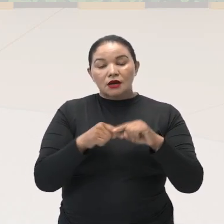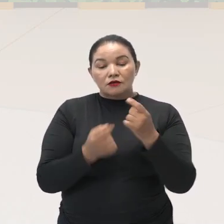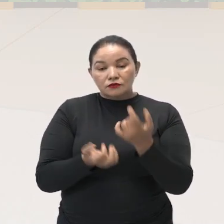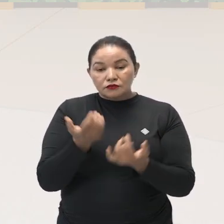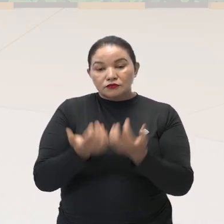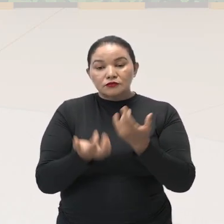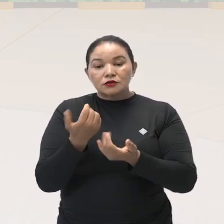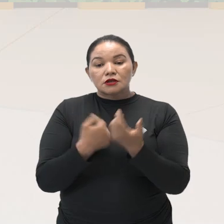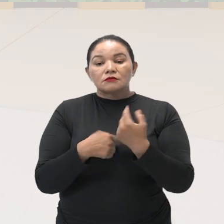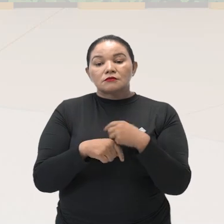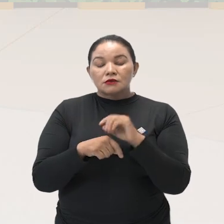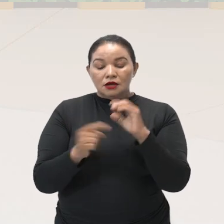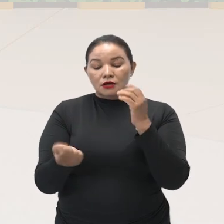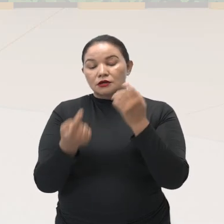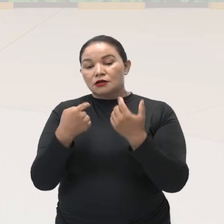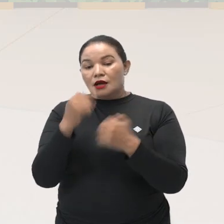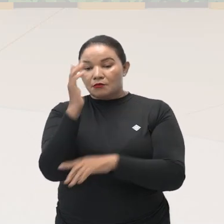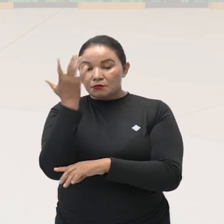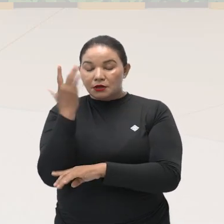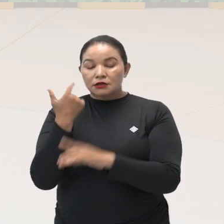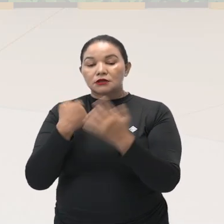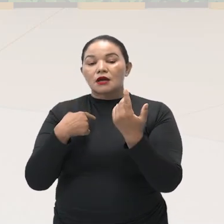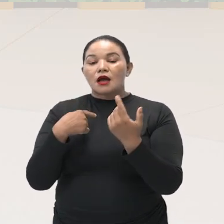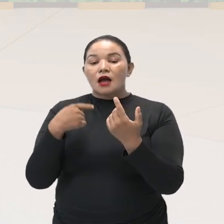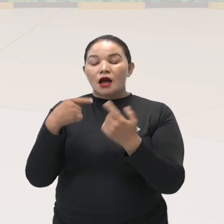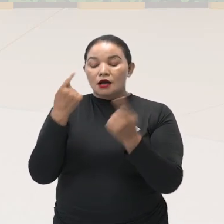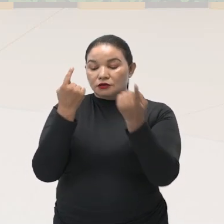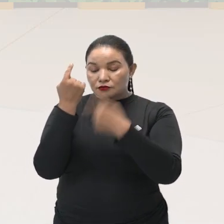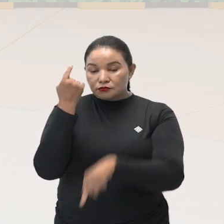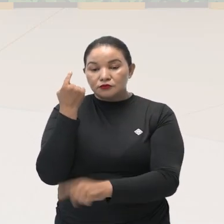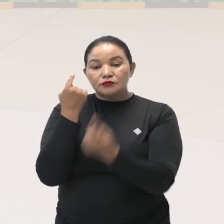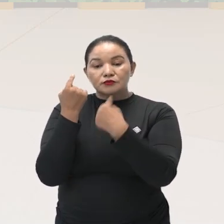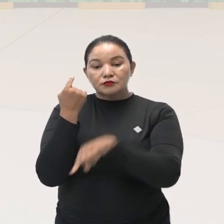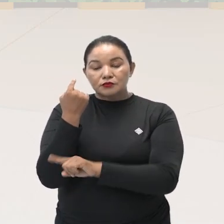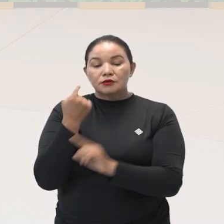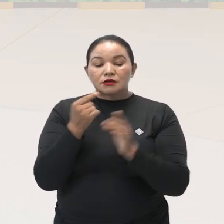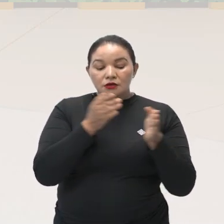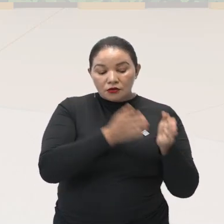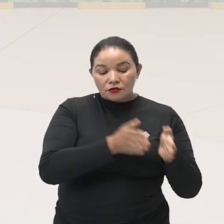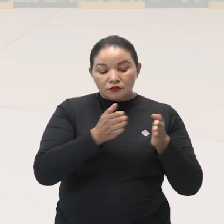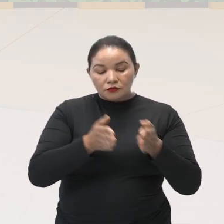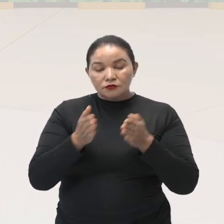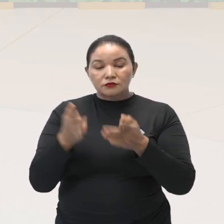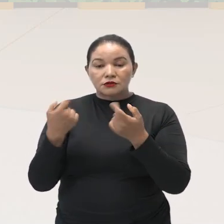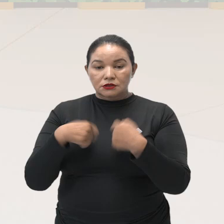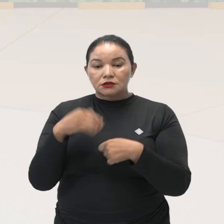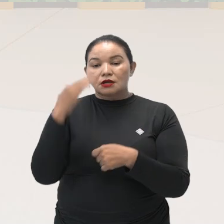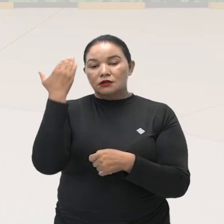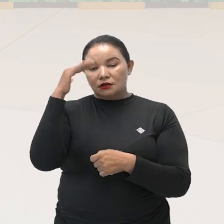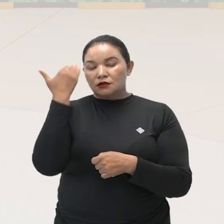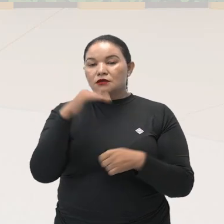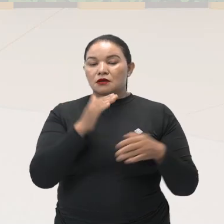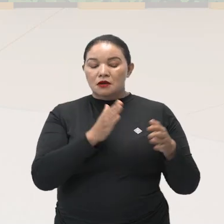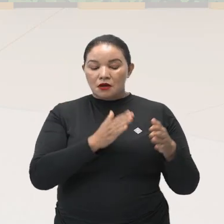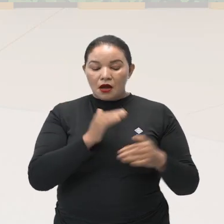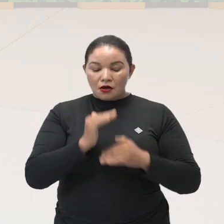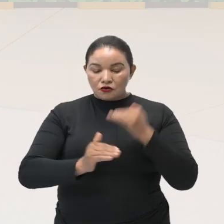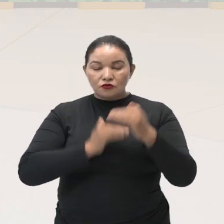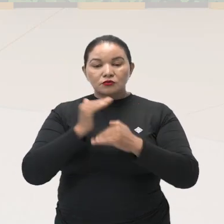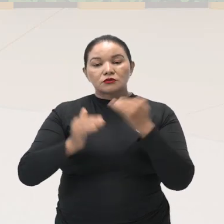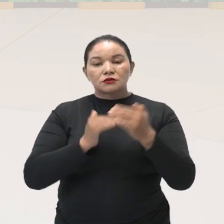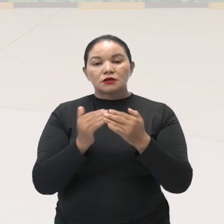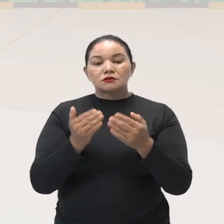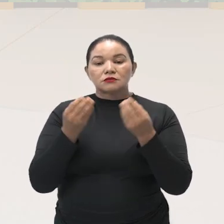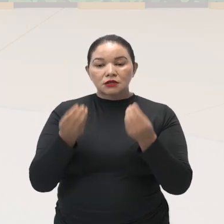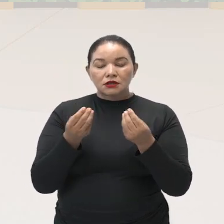CO2 para o ambiente, que é absorvido pela planta novamente. Então, é importante entender esse processo. Como a gente falou ali